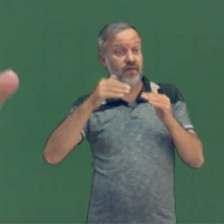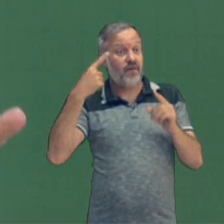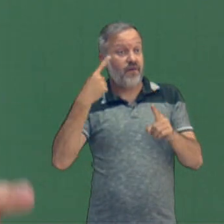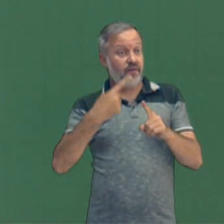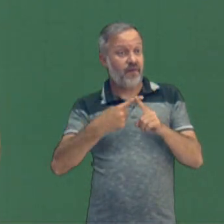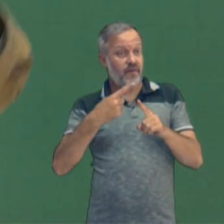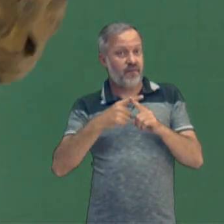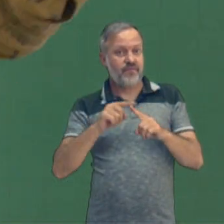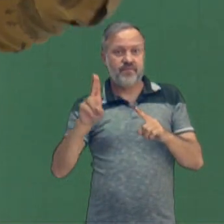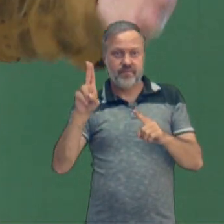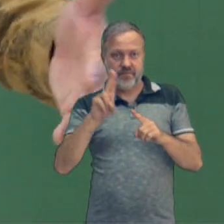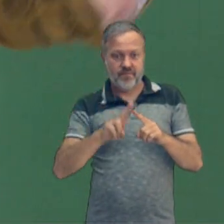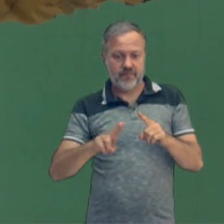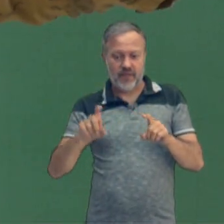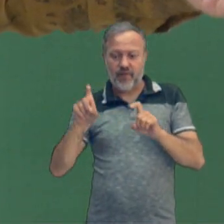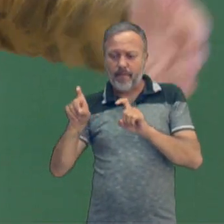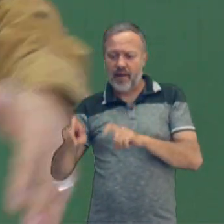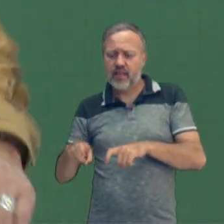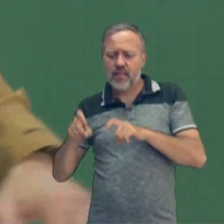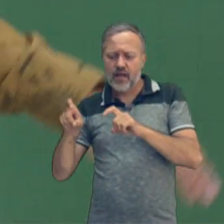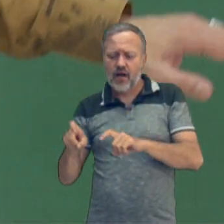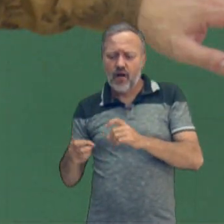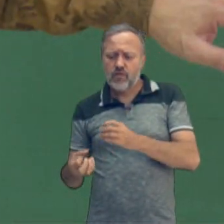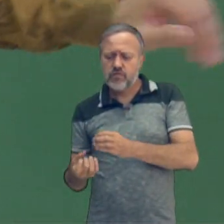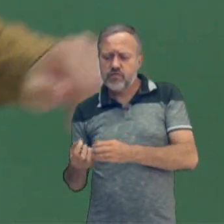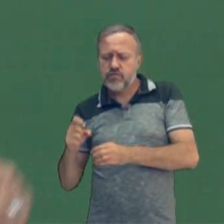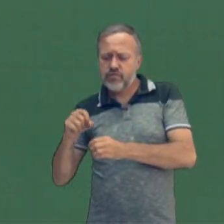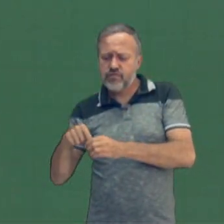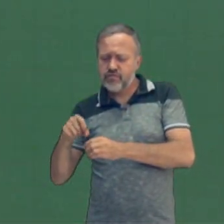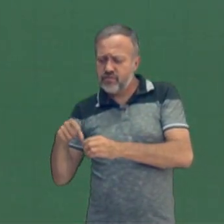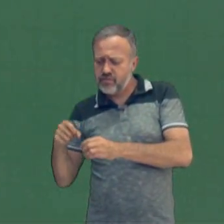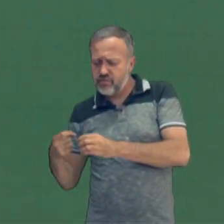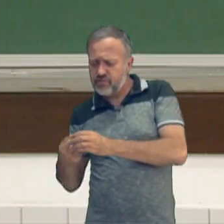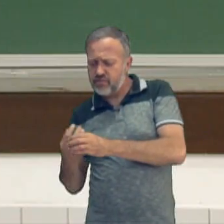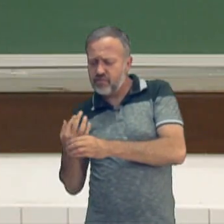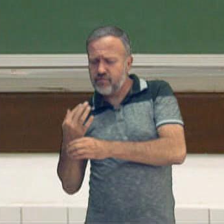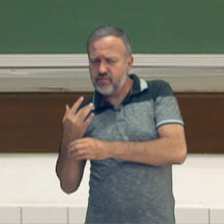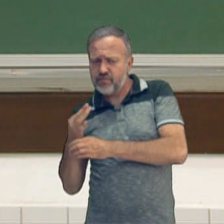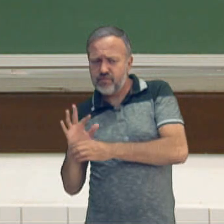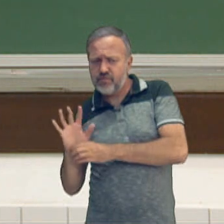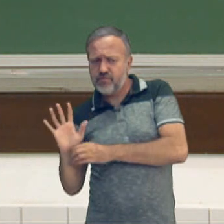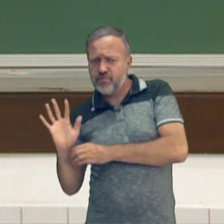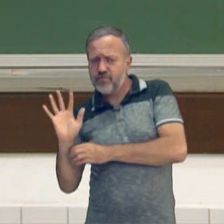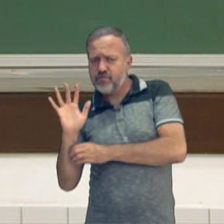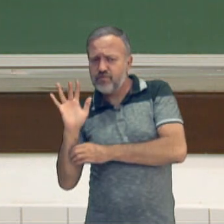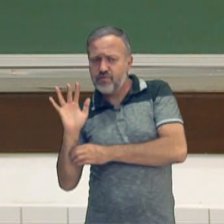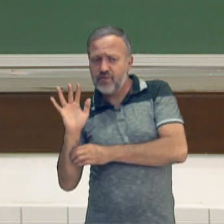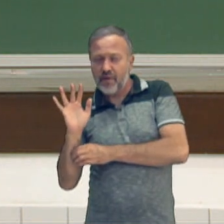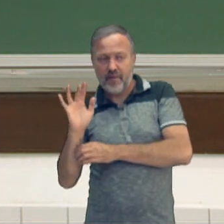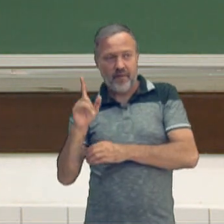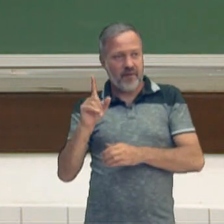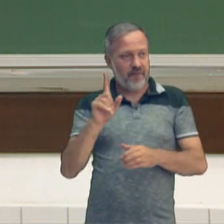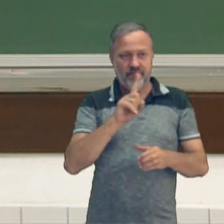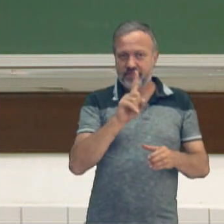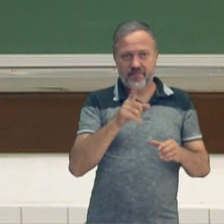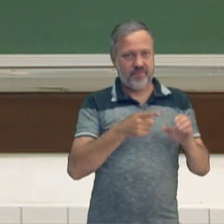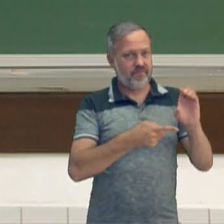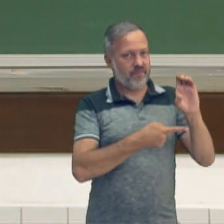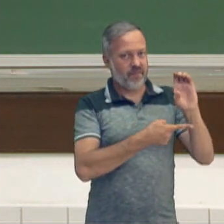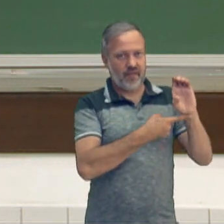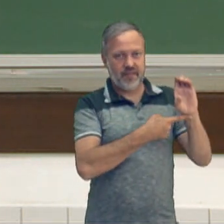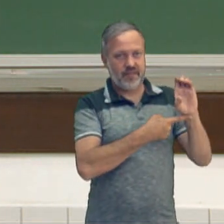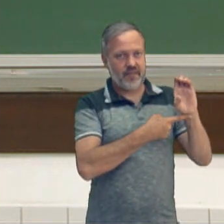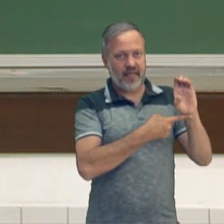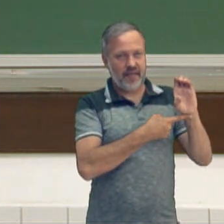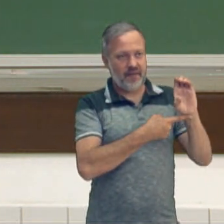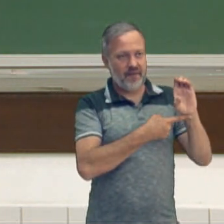para plantar na beira do rio Nilo. Letra C, marés do oceano. Bom, o Egito não é banhado